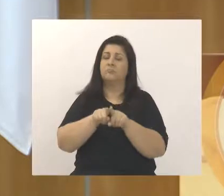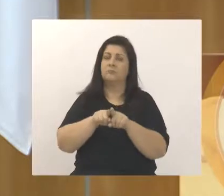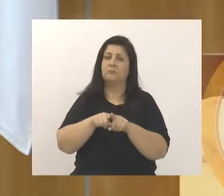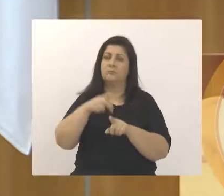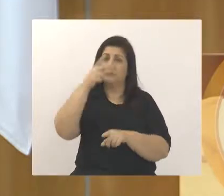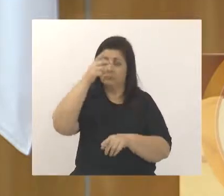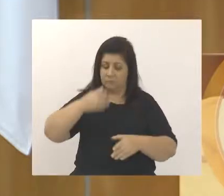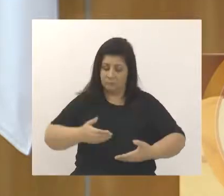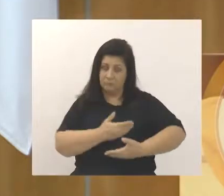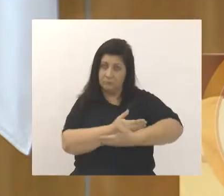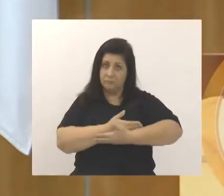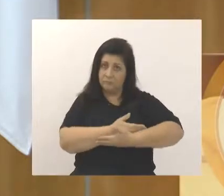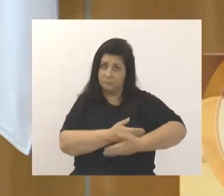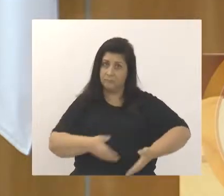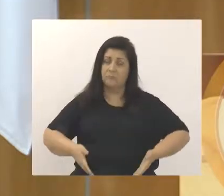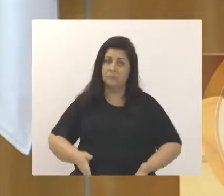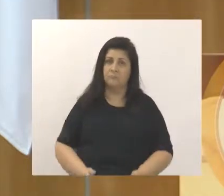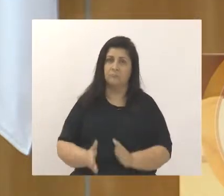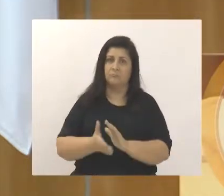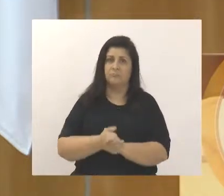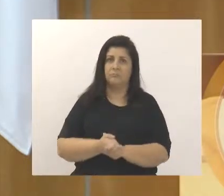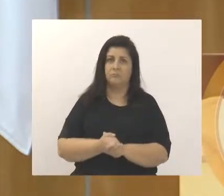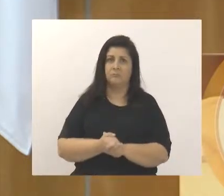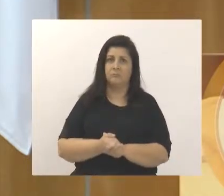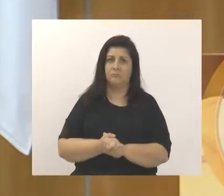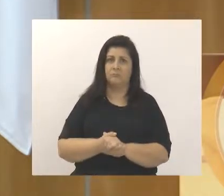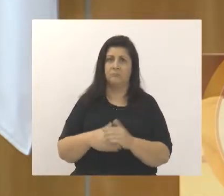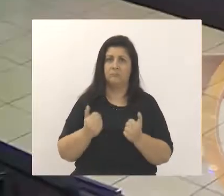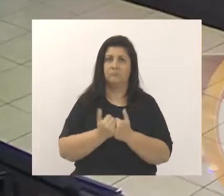que está vindo a este mundo.